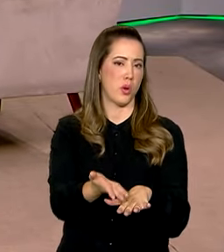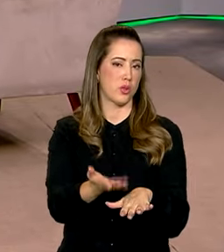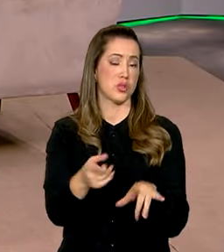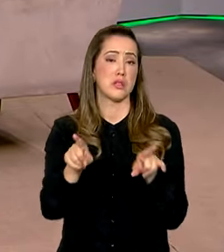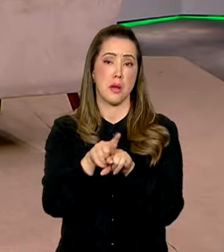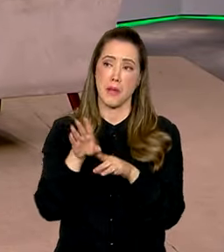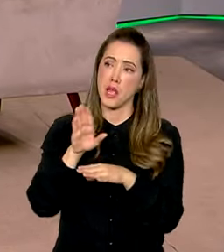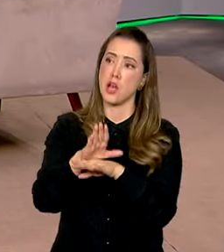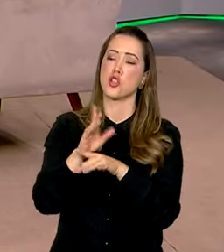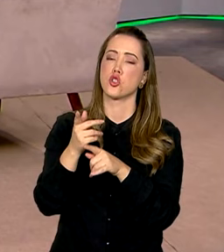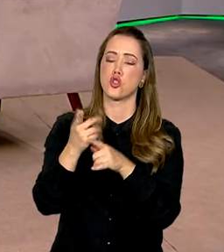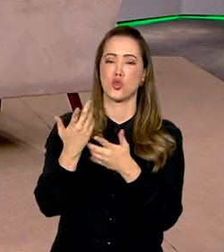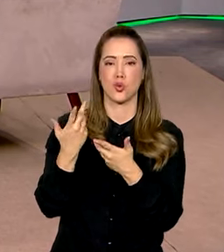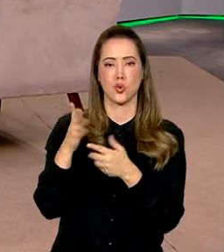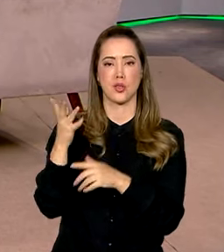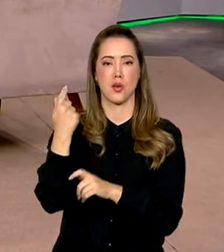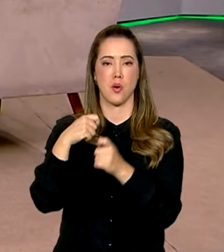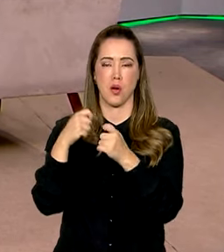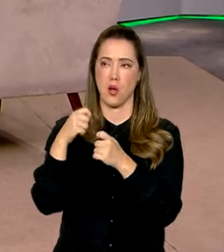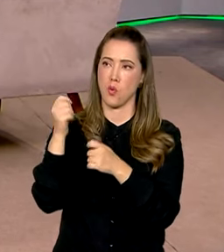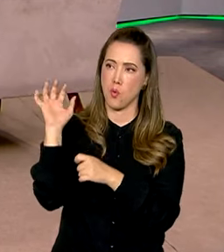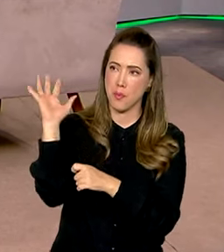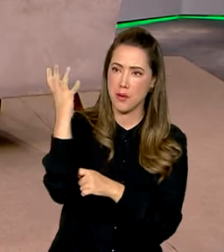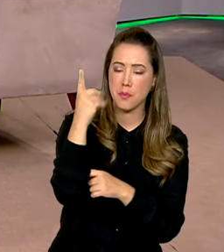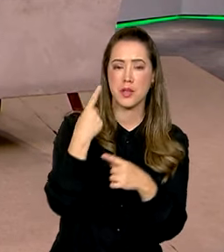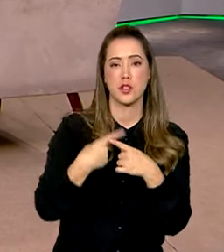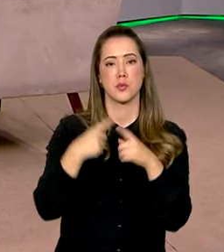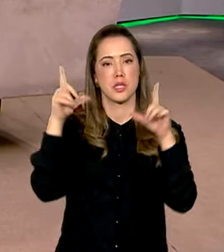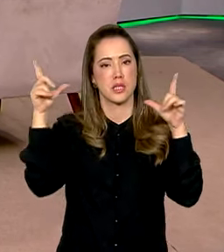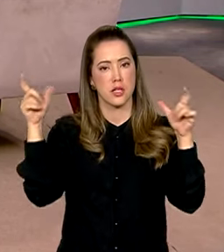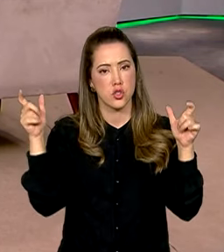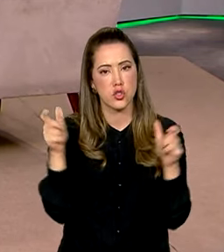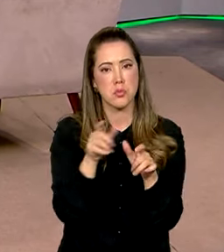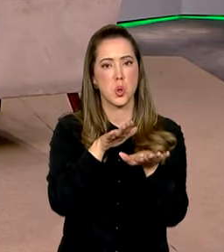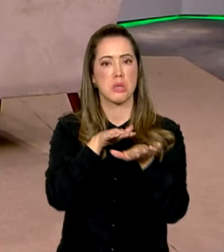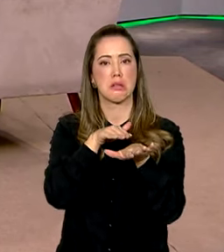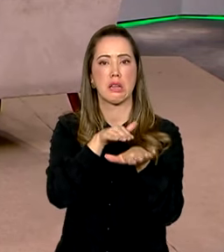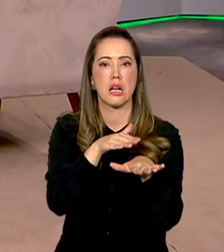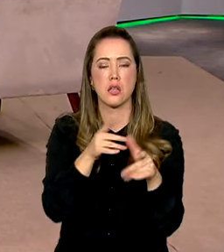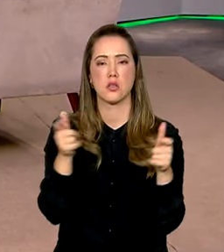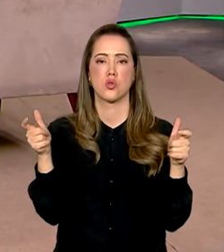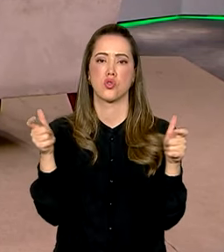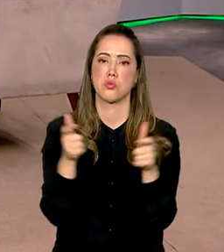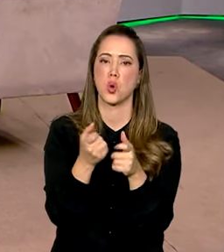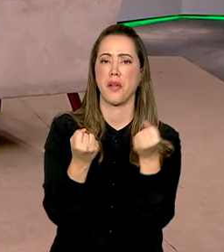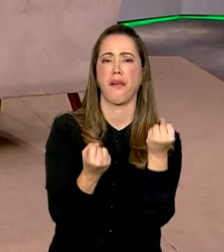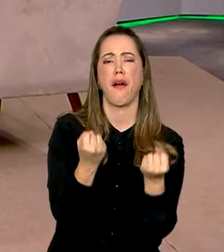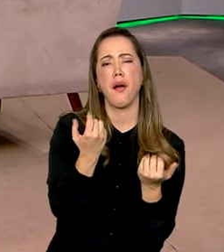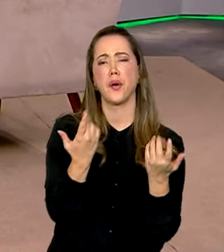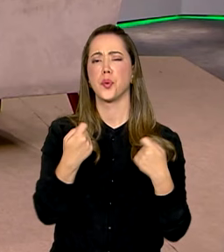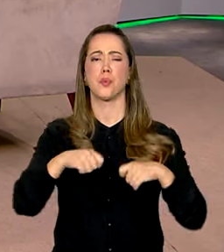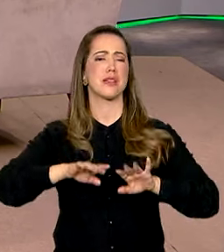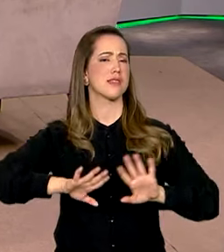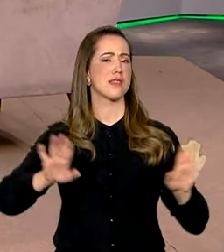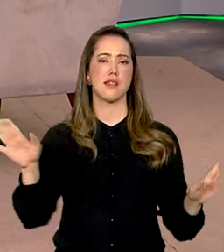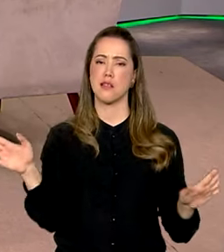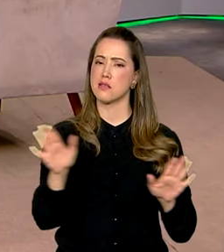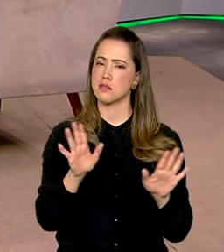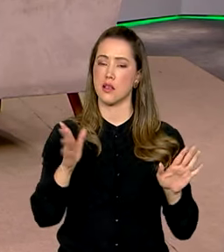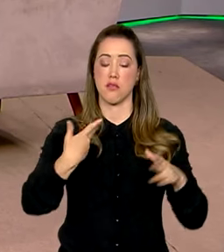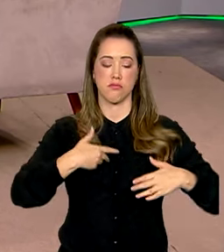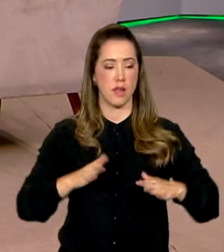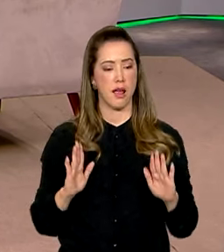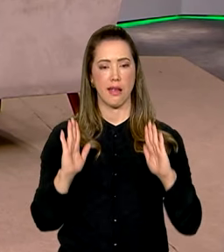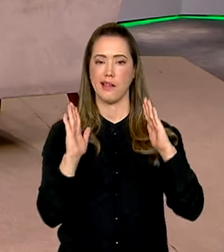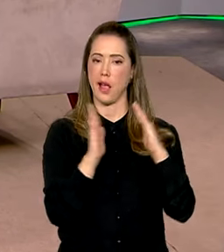meio ambiente, que você está tirando o carro, está tirando, né, trânsito da cidade, também é uma forma de você